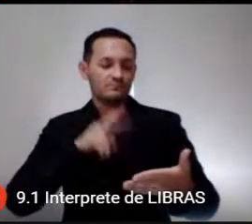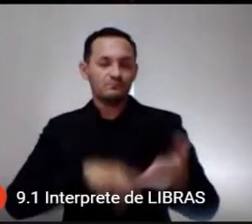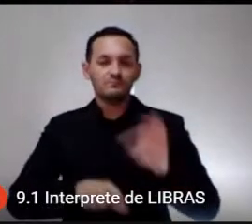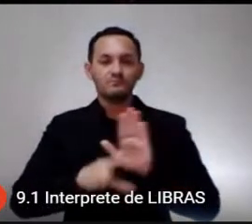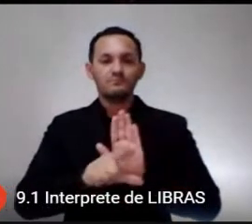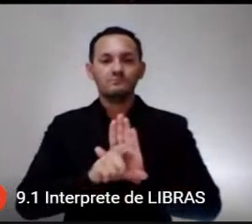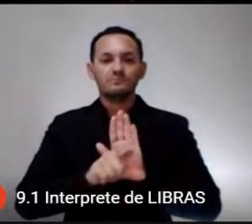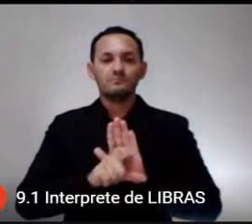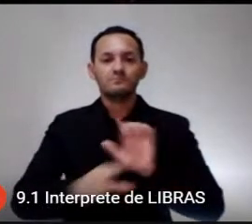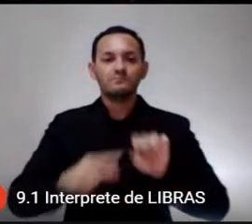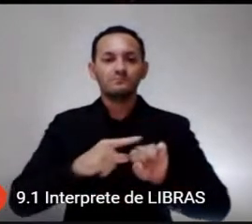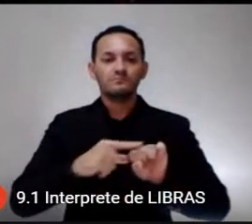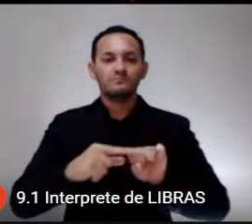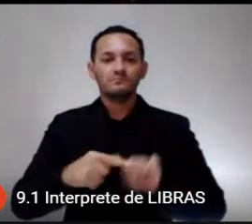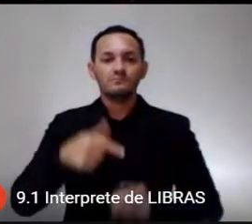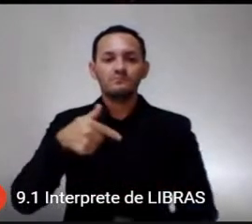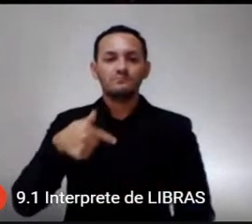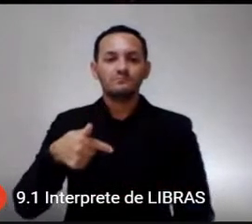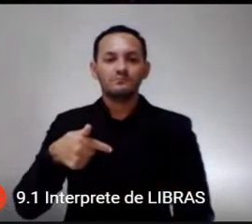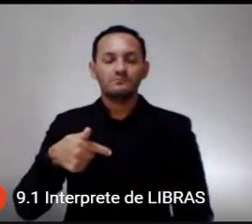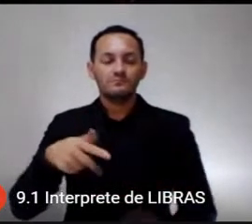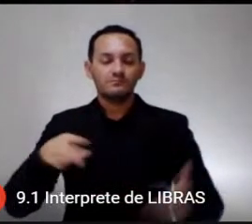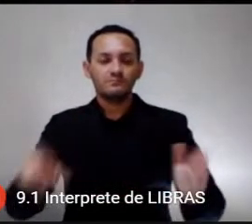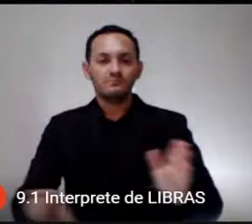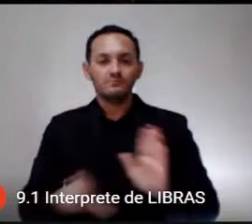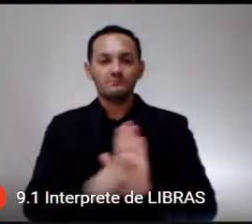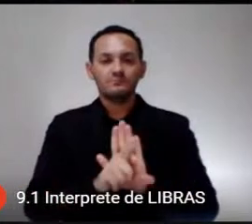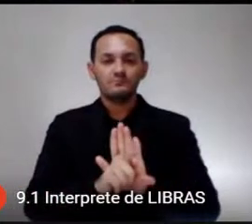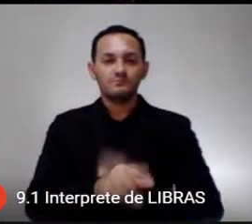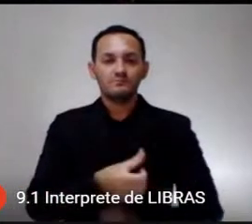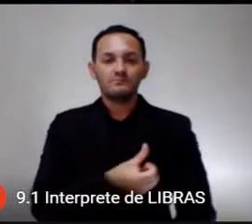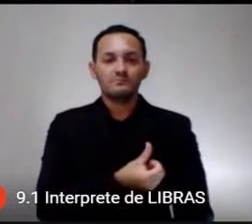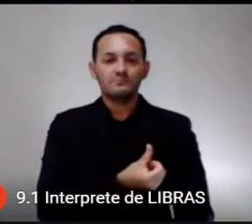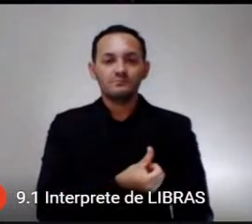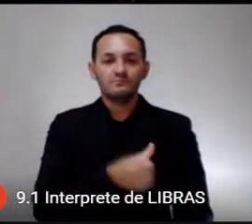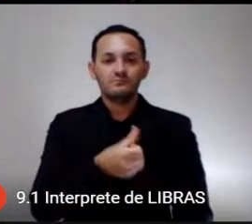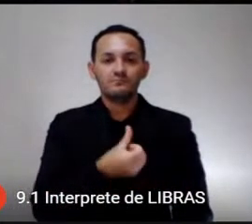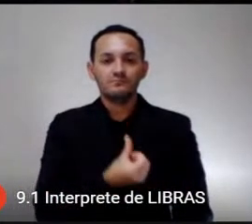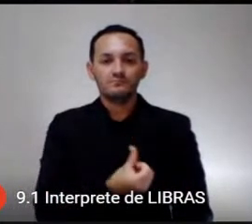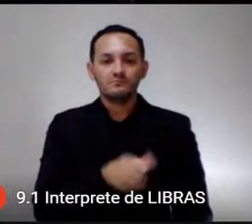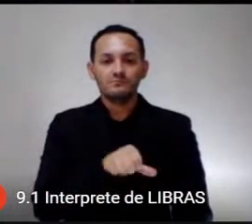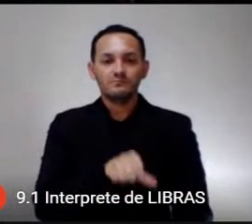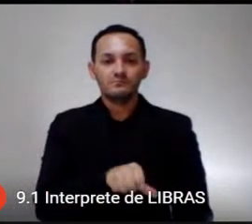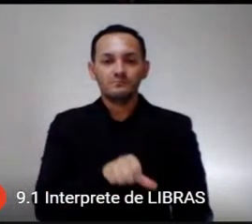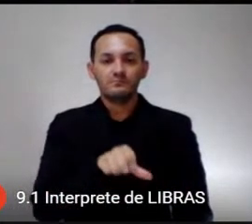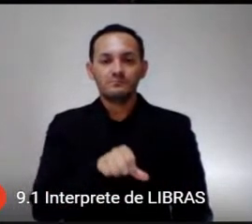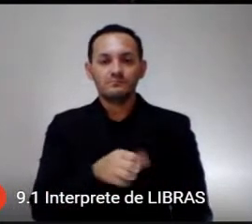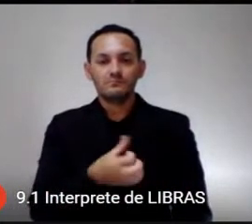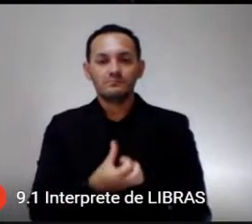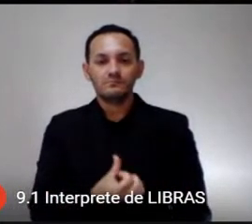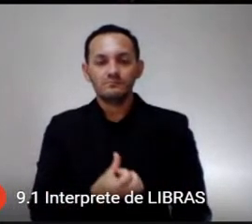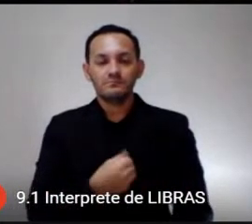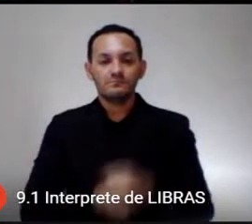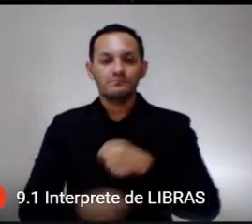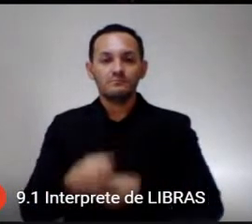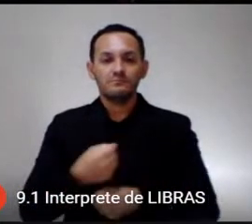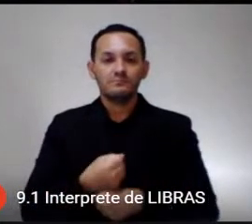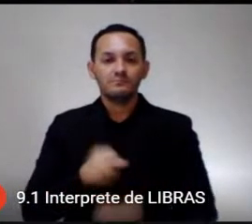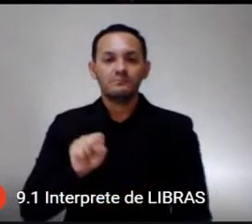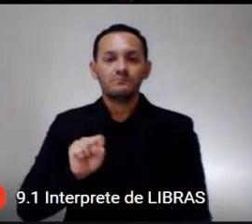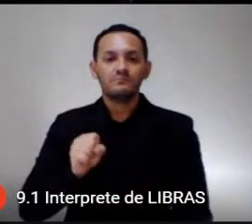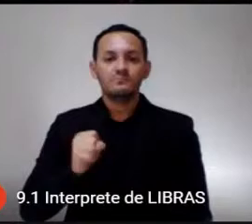exatamente o artigo 7º aqui da lei 6.996, de 82, que trata desse assunto, porque